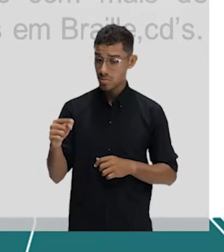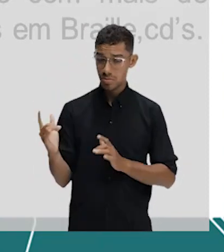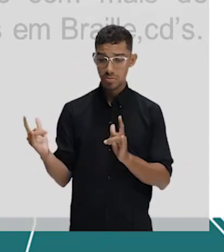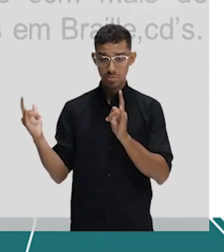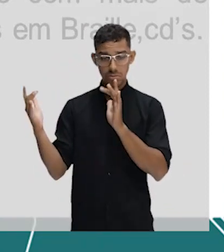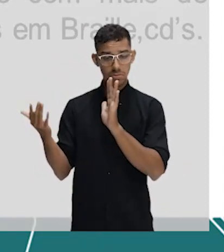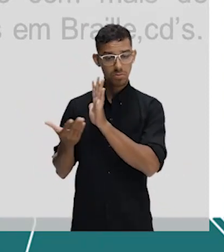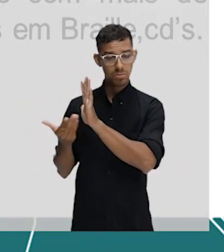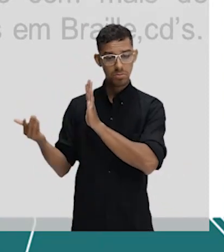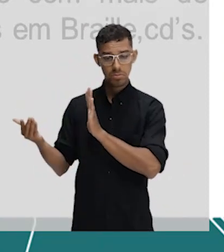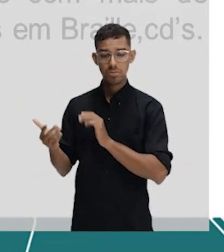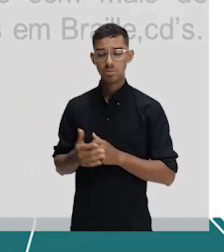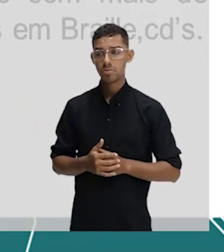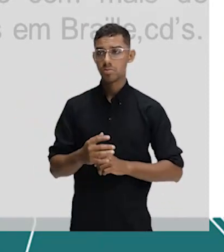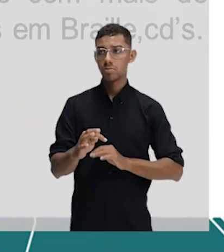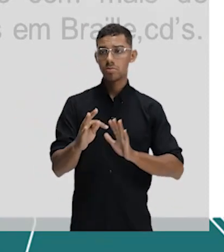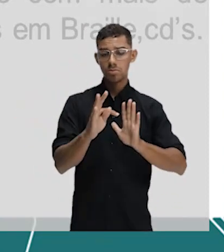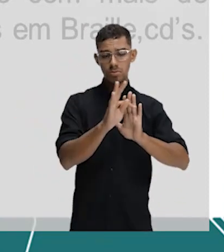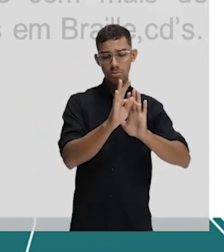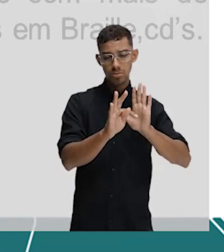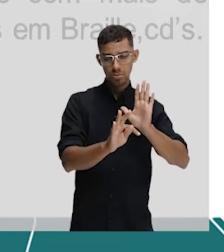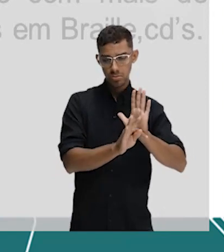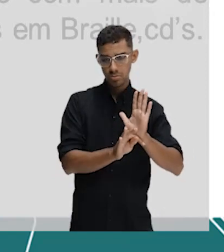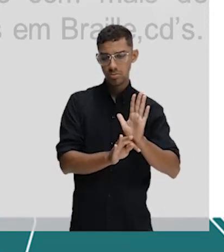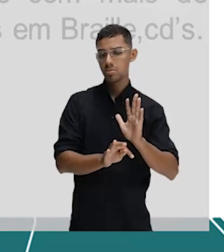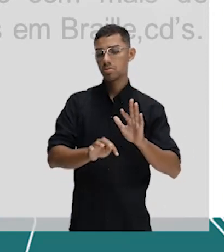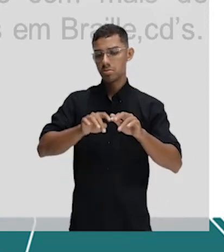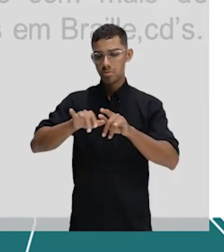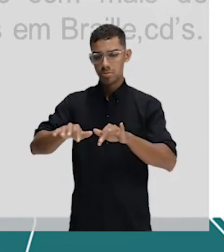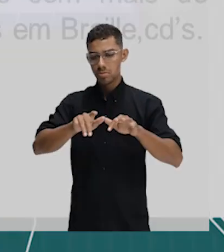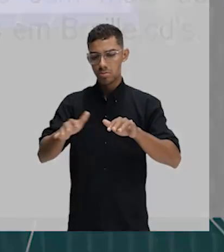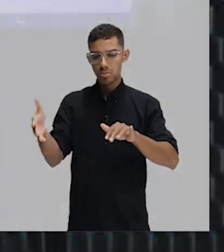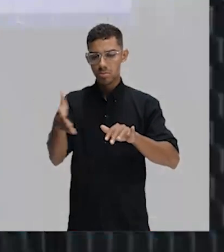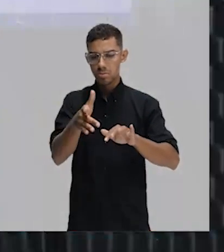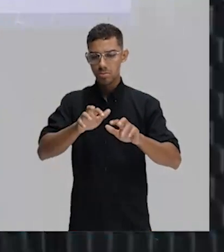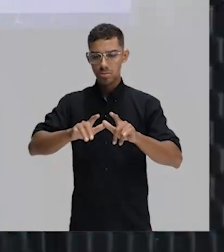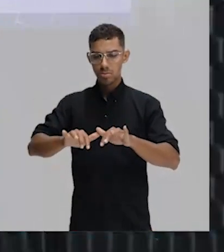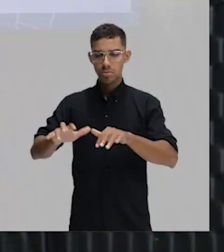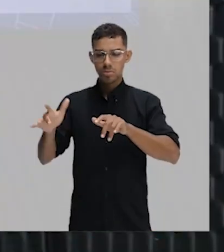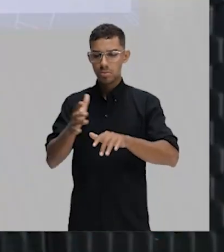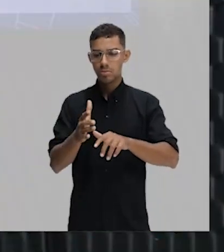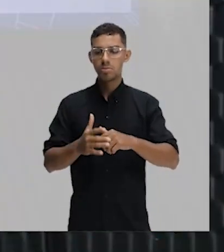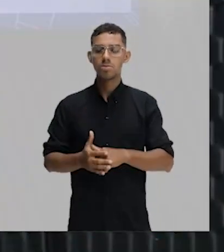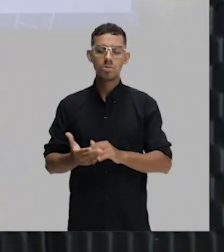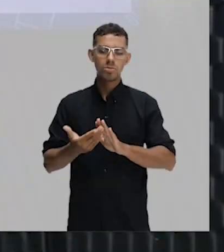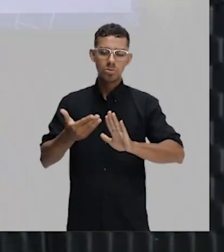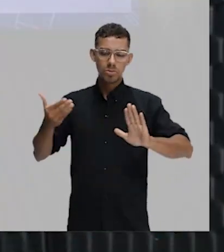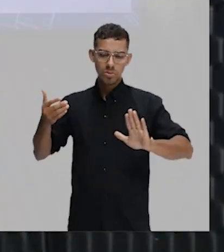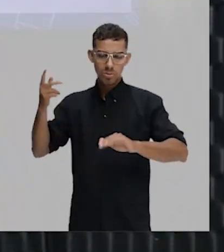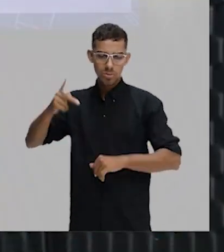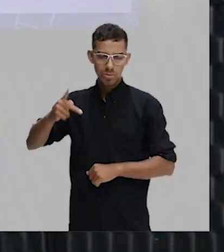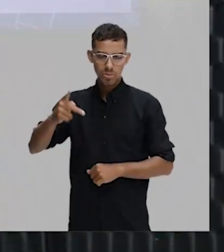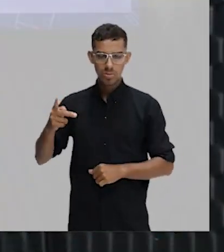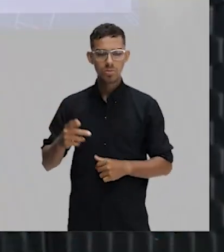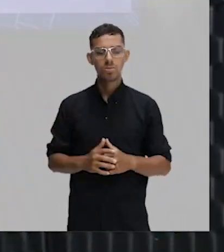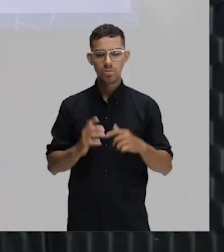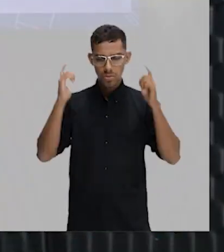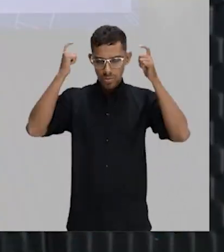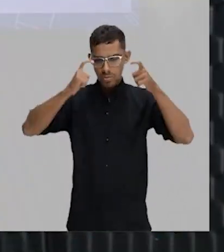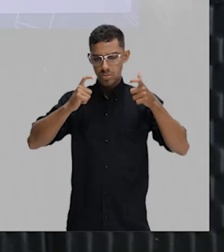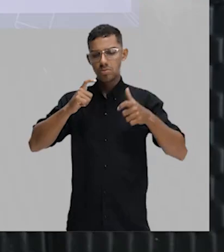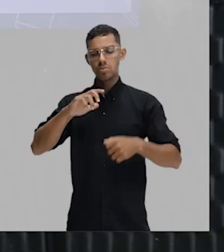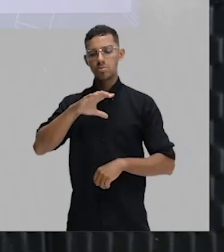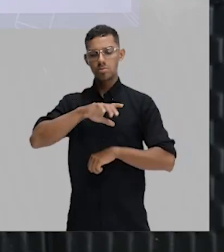ele agrega textos datilografados, escritos e impressos do período colonial imperial de São Luís, do período republicano,